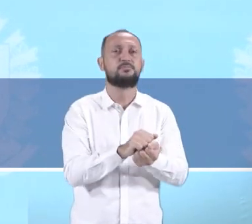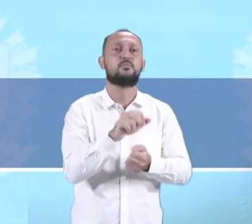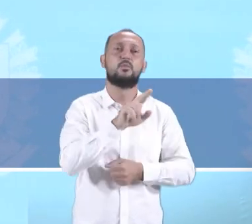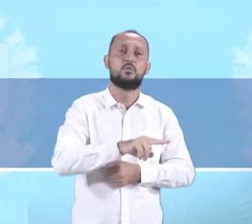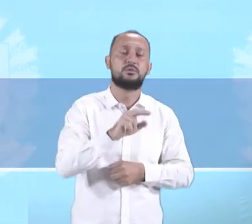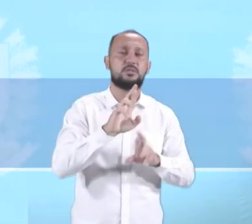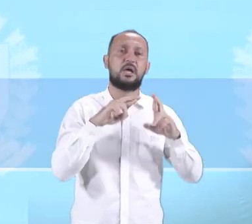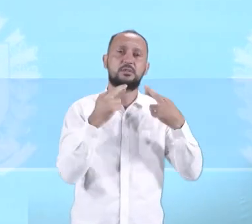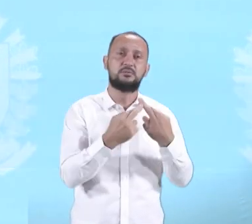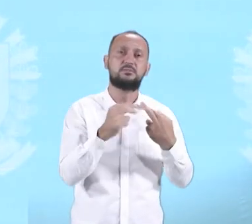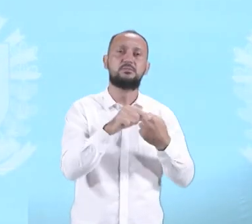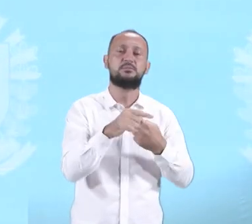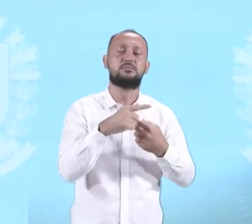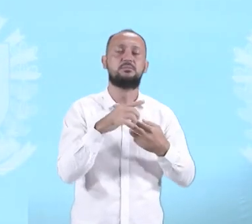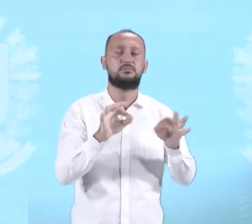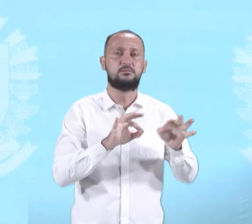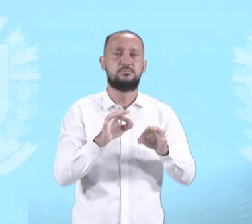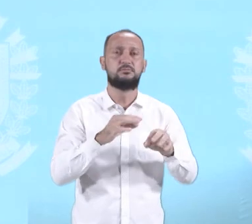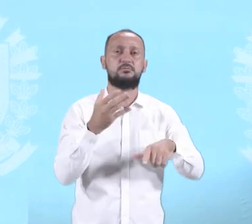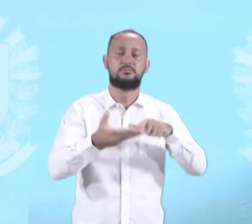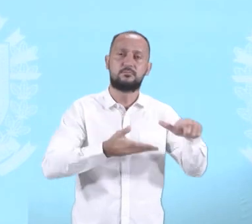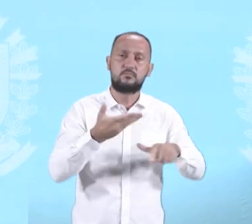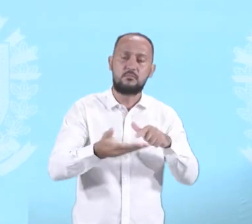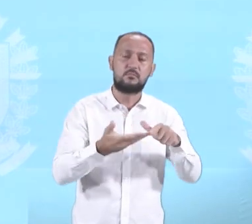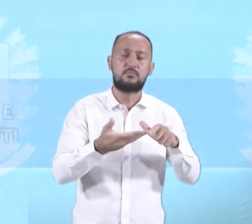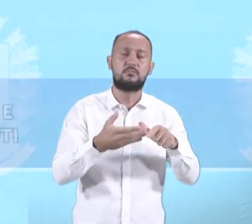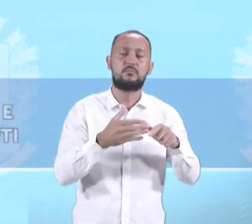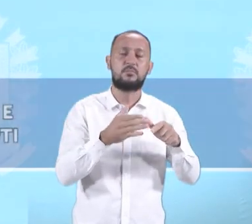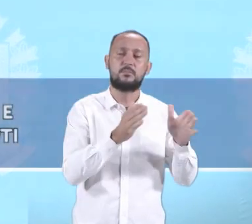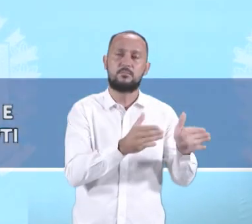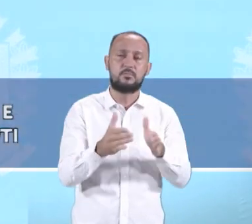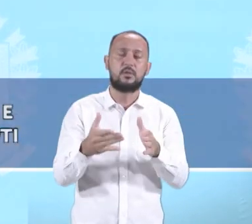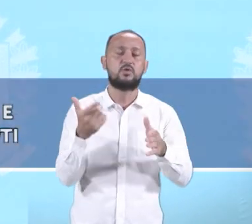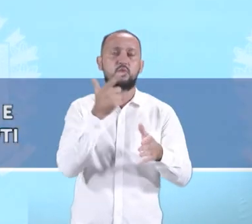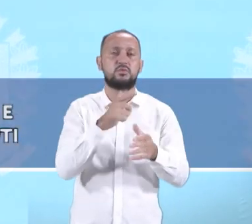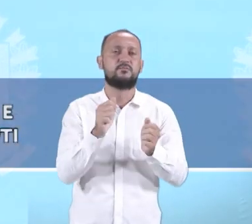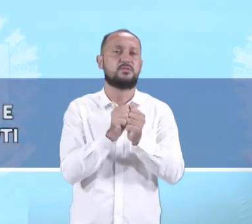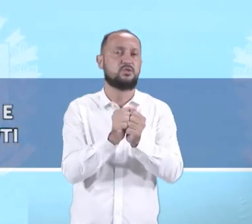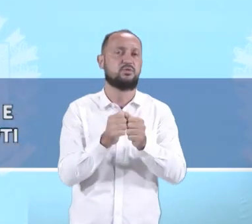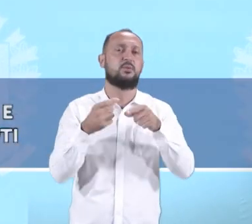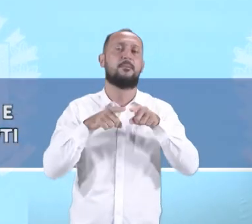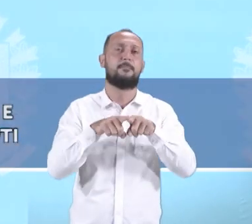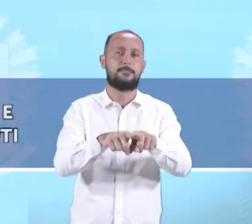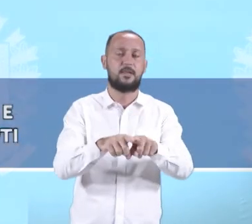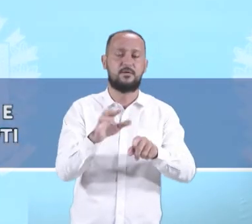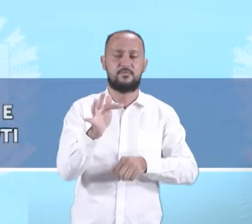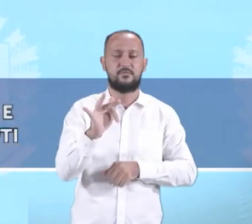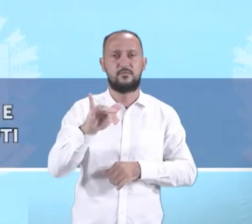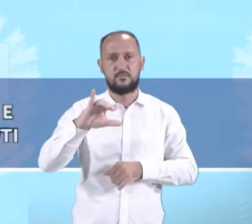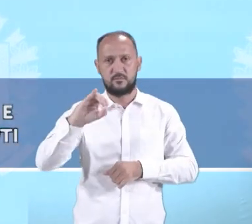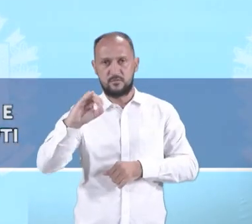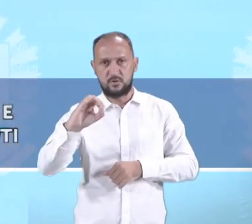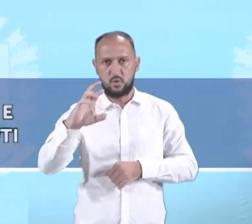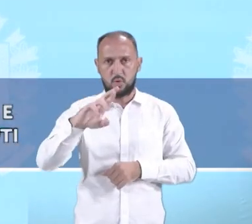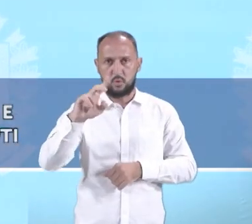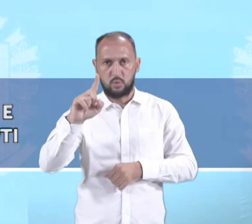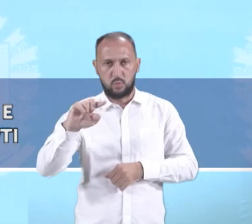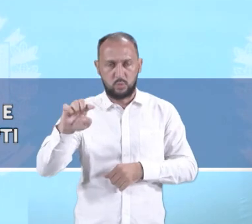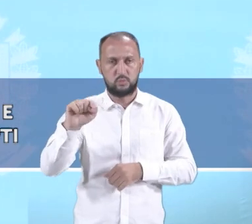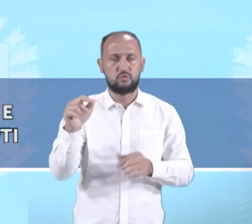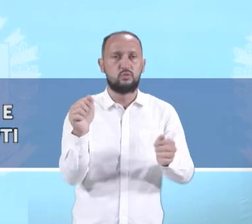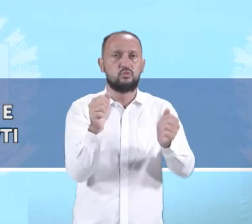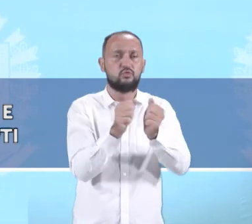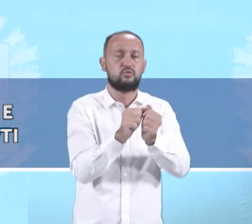E por meio dessa reunião nós reunimos trabalhos que poderiam ser feitos em parceria, né, entre a Fiocruz e